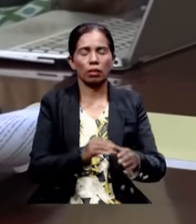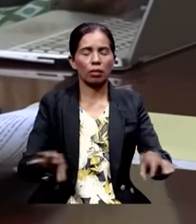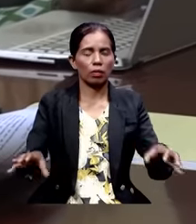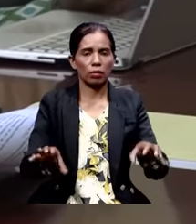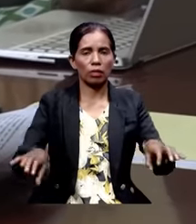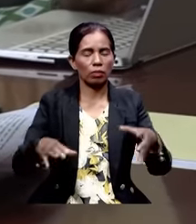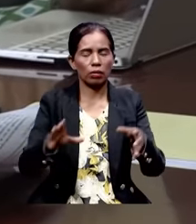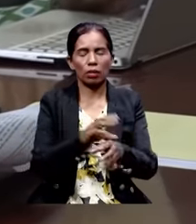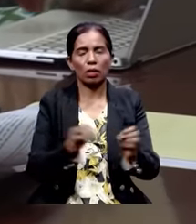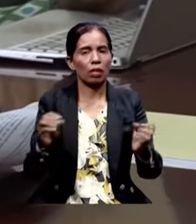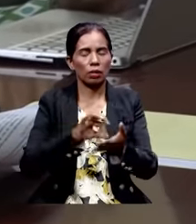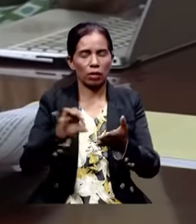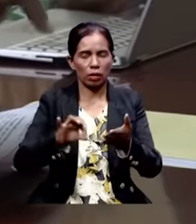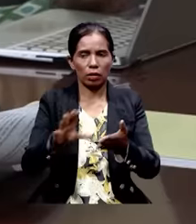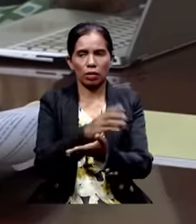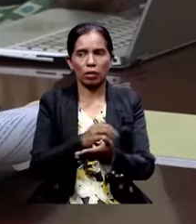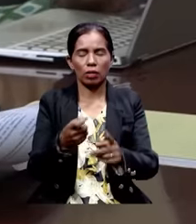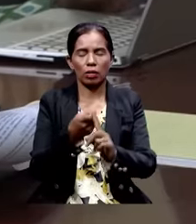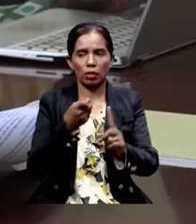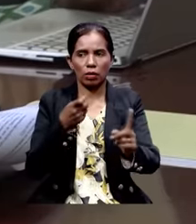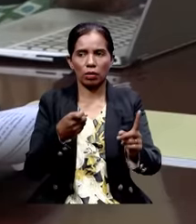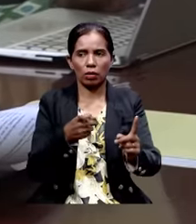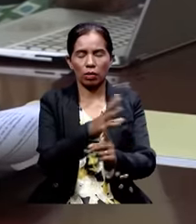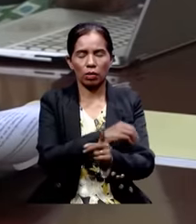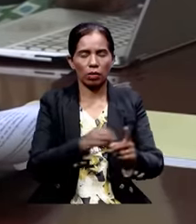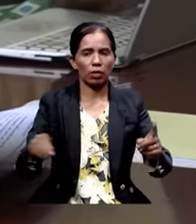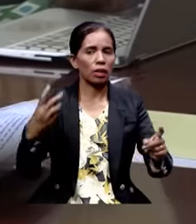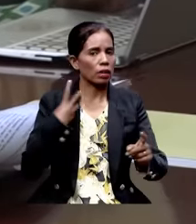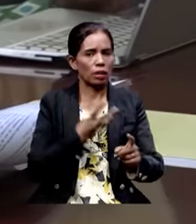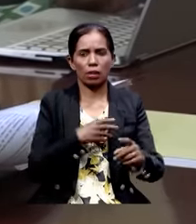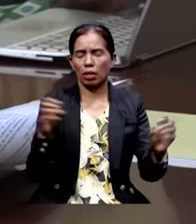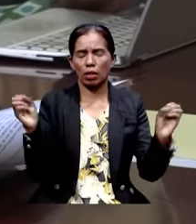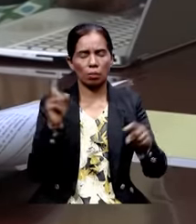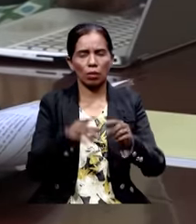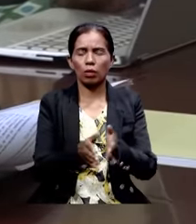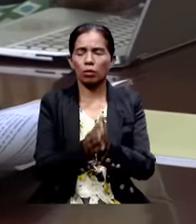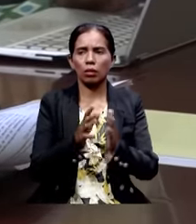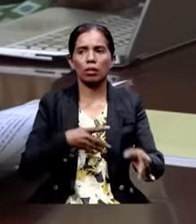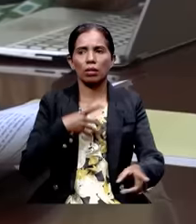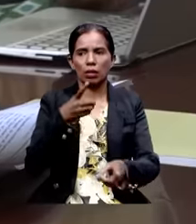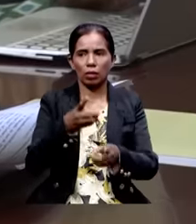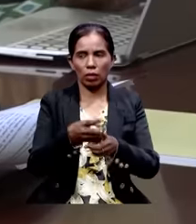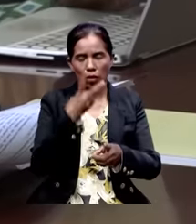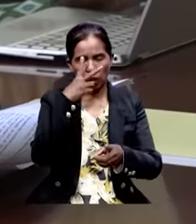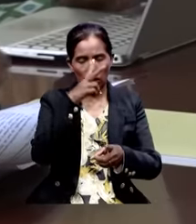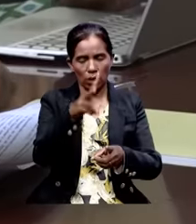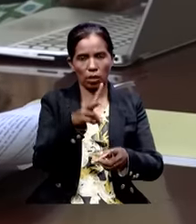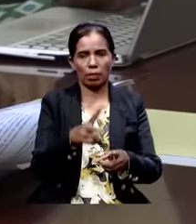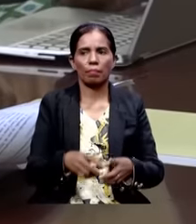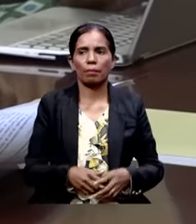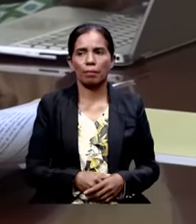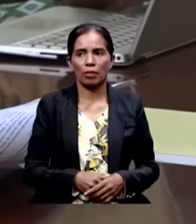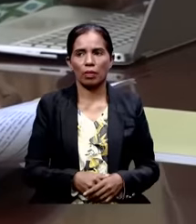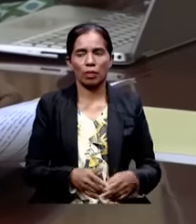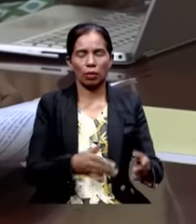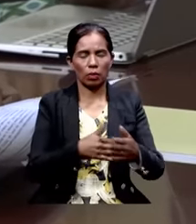Educação. Se ita la vincula liu se contrato de liu se extensão contrato, maka ita la la bel exige direito ba reta avaliação de desempenho, ita ne. Conforme